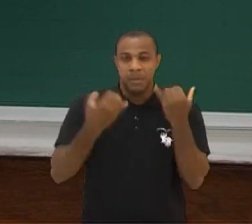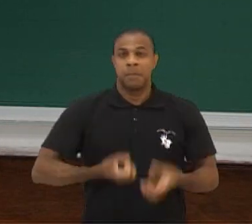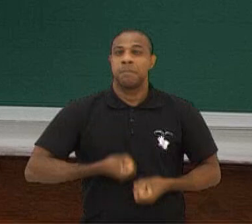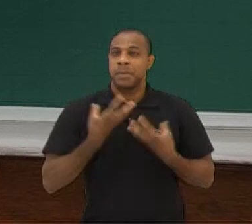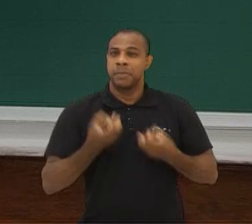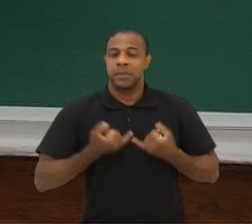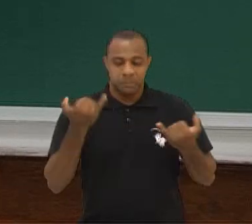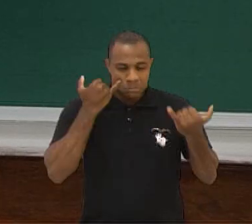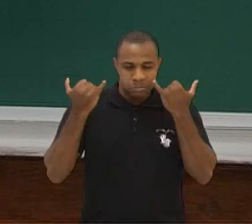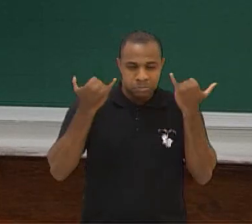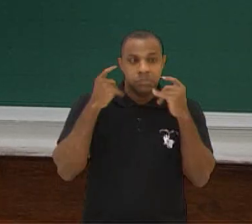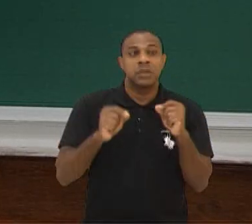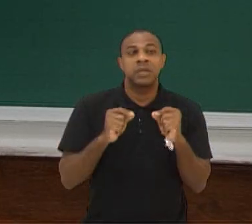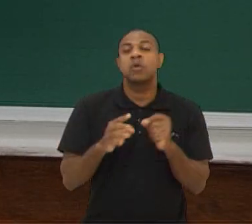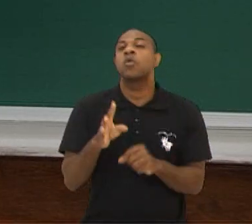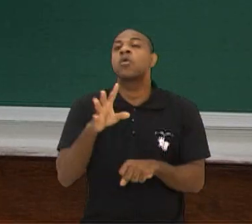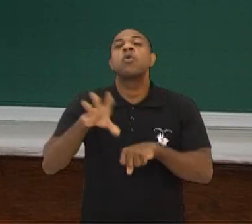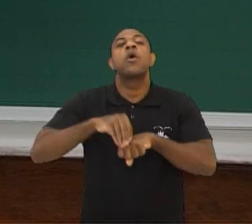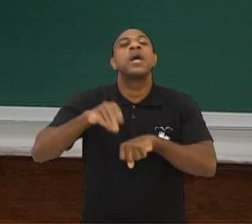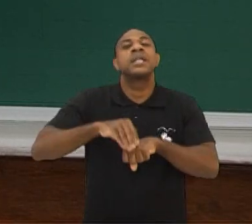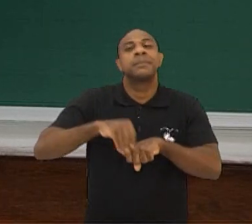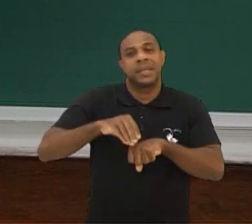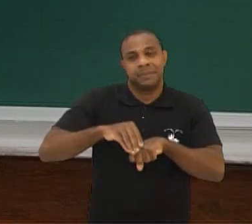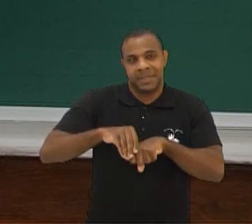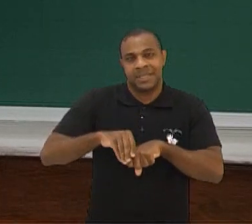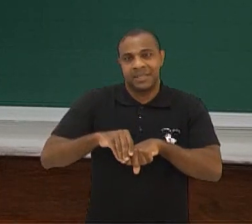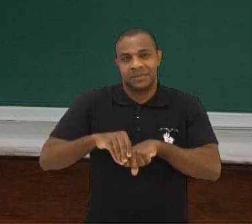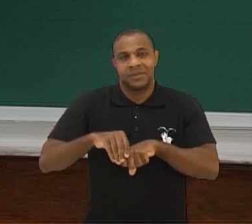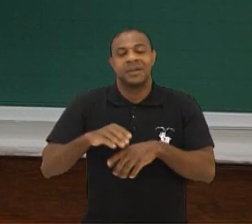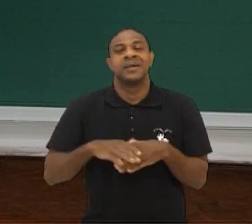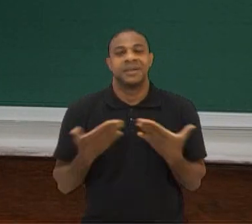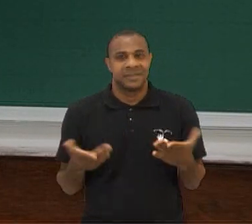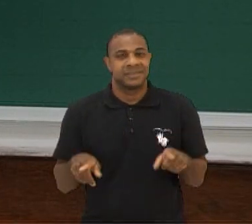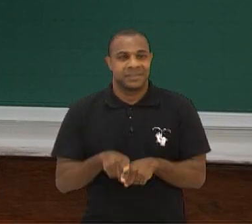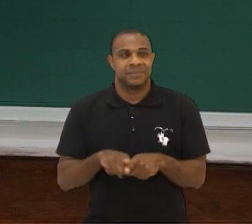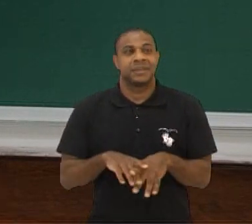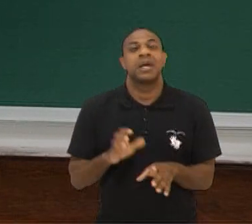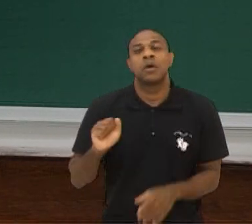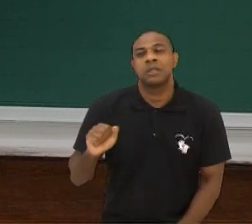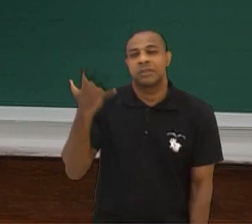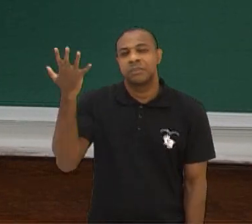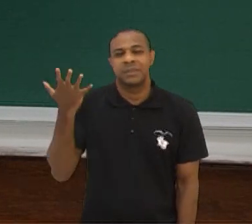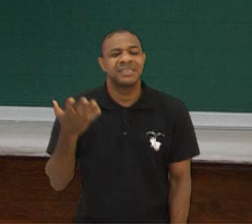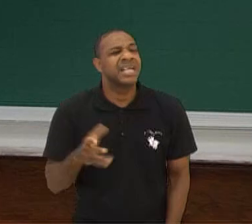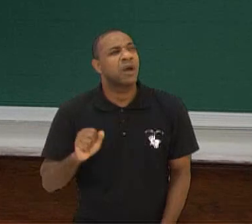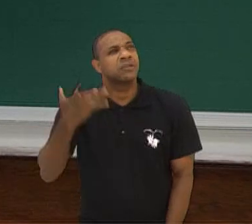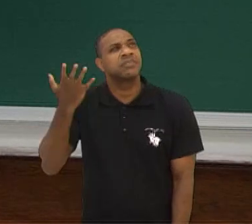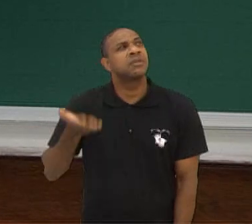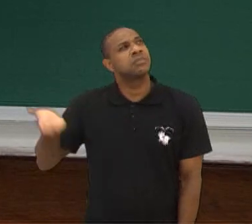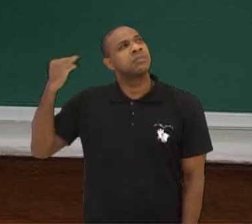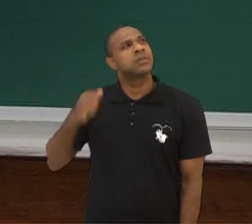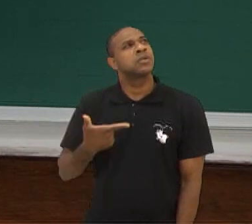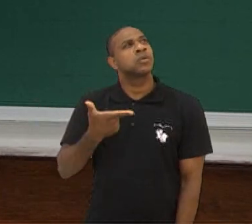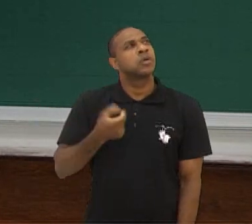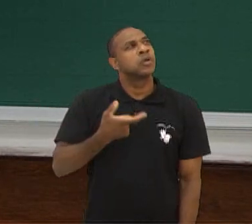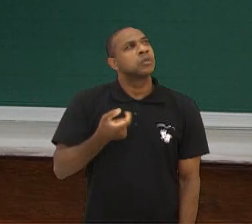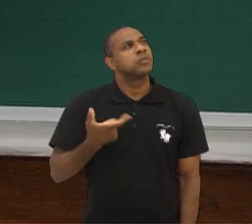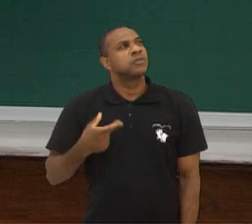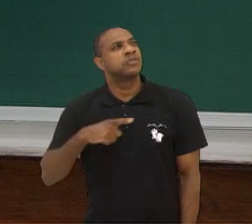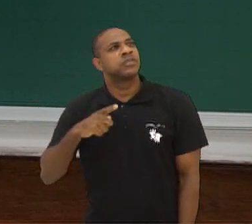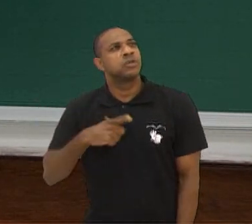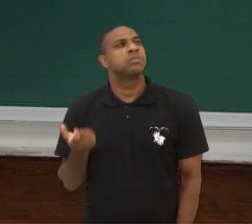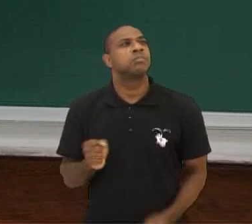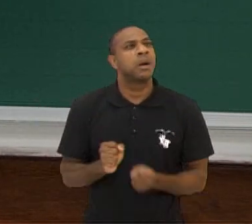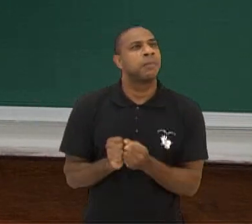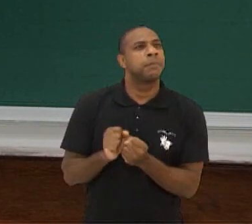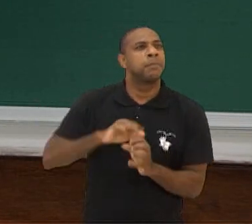perspectiva, que é isso que a gente chama de conhecimento extraverbal, né? Ela pensa, peraí, mas se esses fatos aconteceram em 2020 tinha uma pandemia,